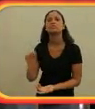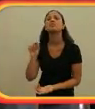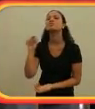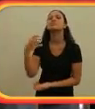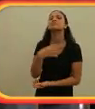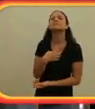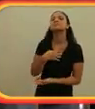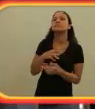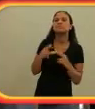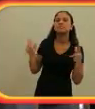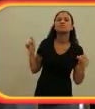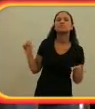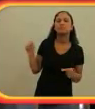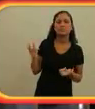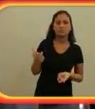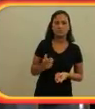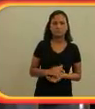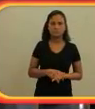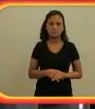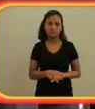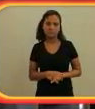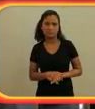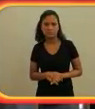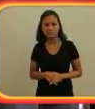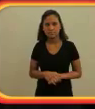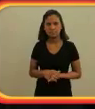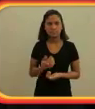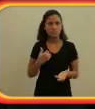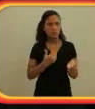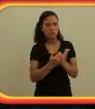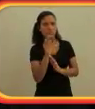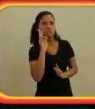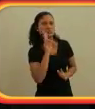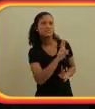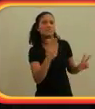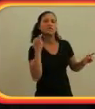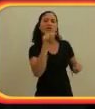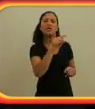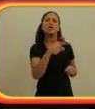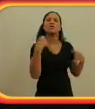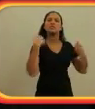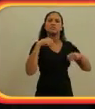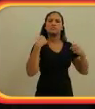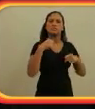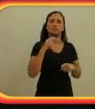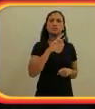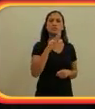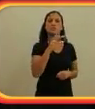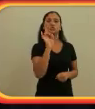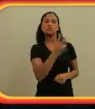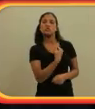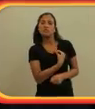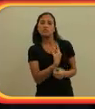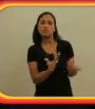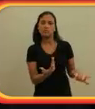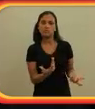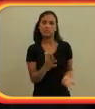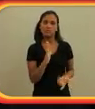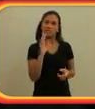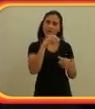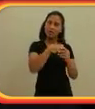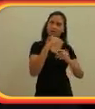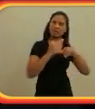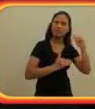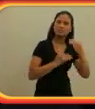agora, os benefícios, o que você sentiu diferente? Eu comecei a ver que aqueles exercícios, eles não só